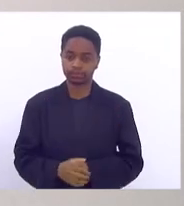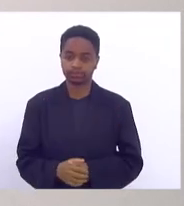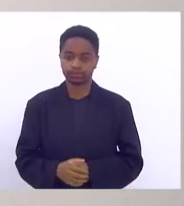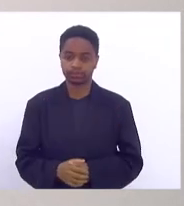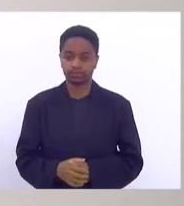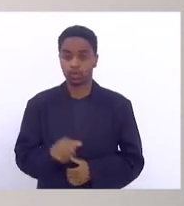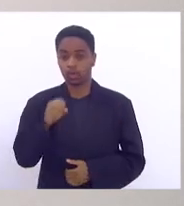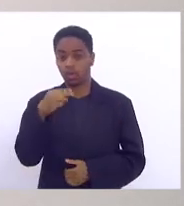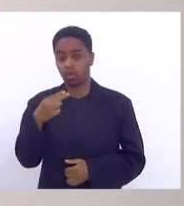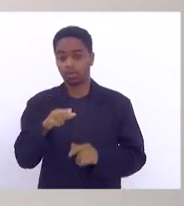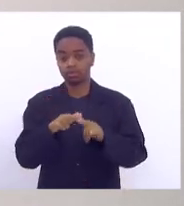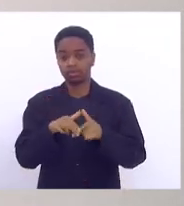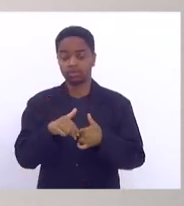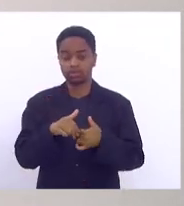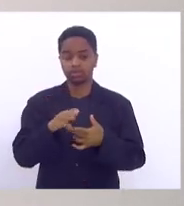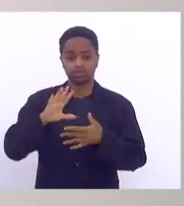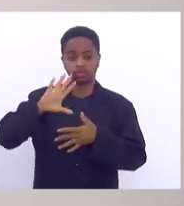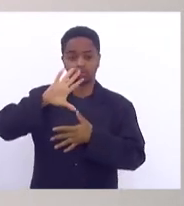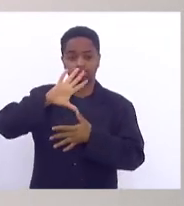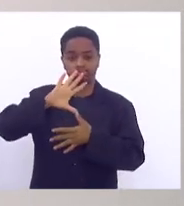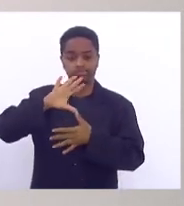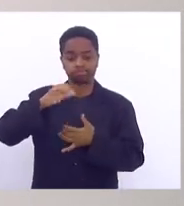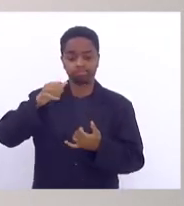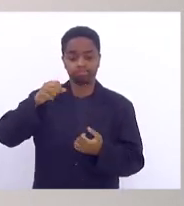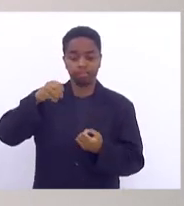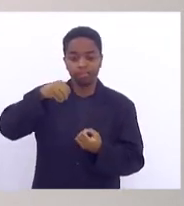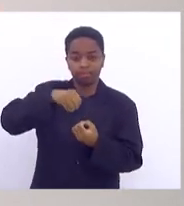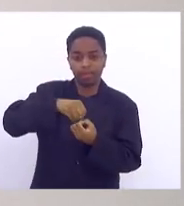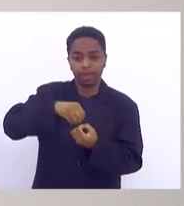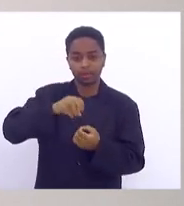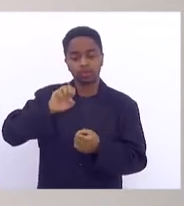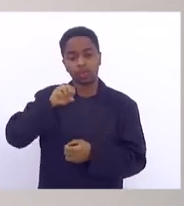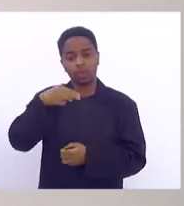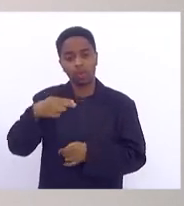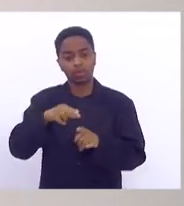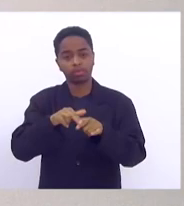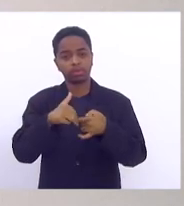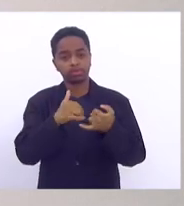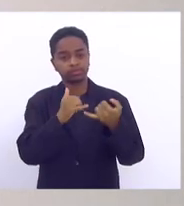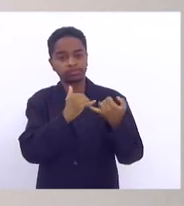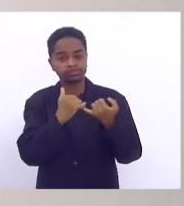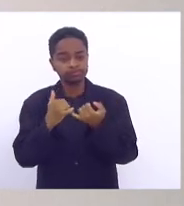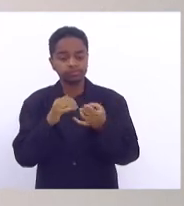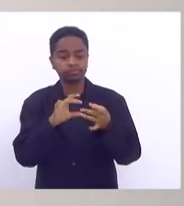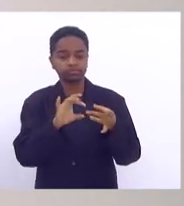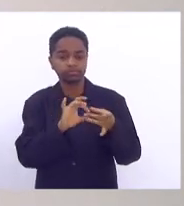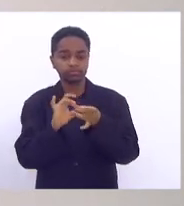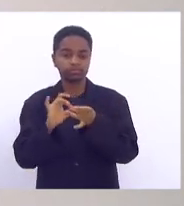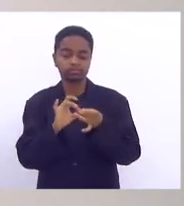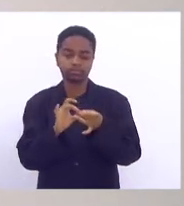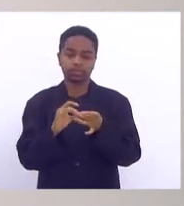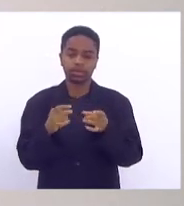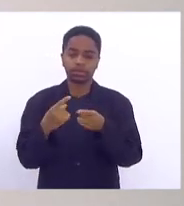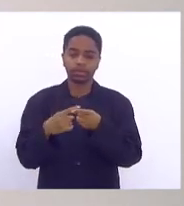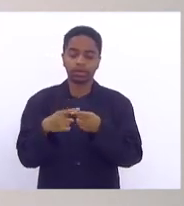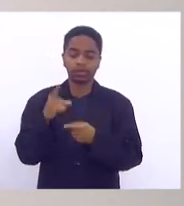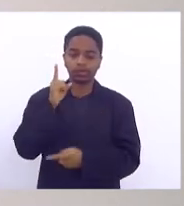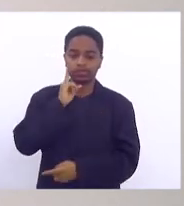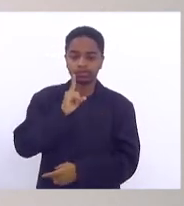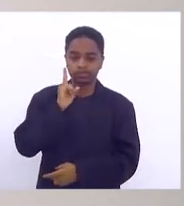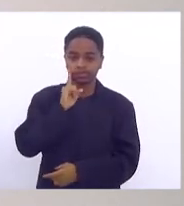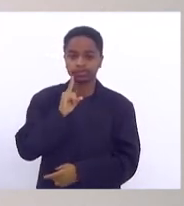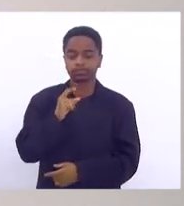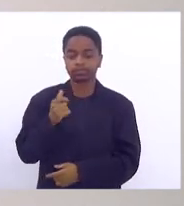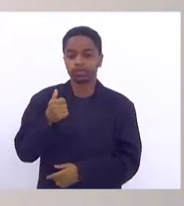proximidade geográfica seja pelos laços de amizade o o a os Estados Unidos foram o